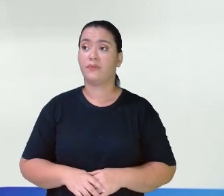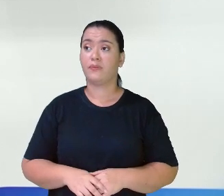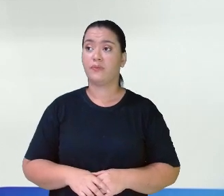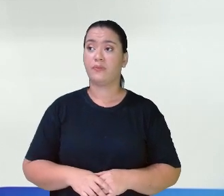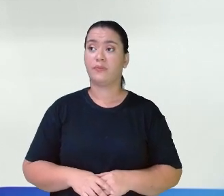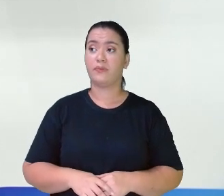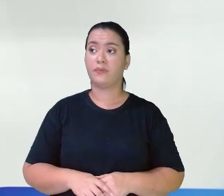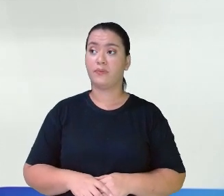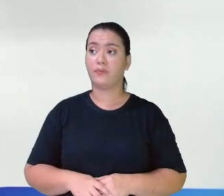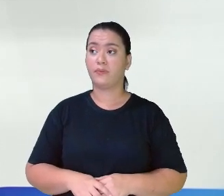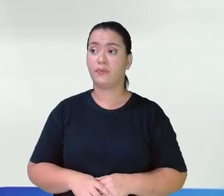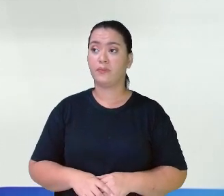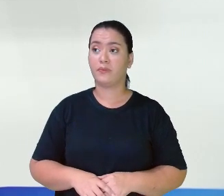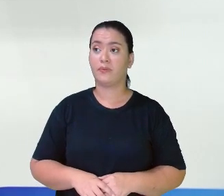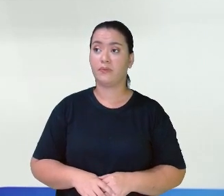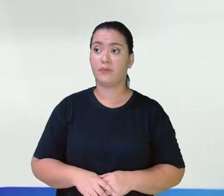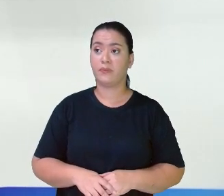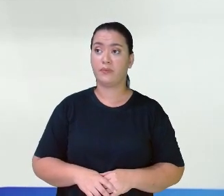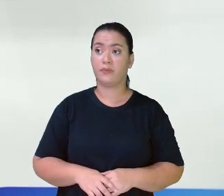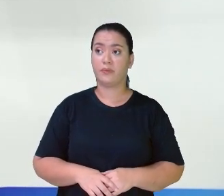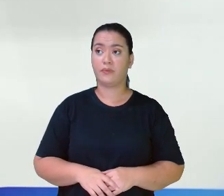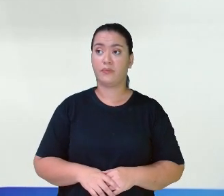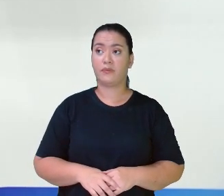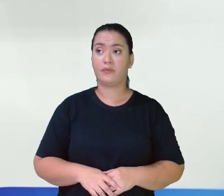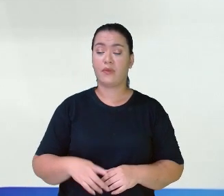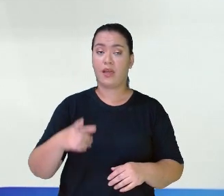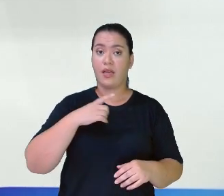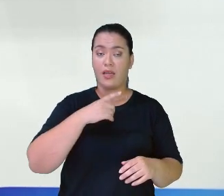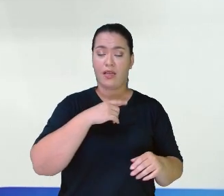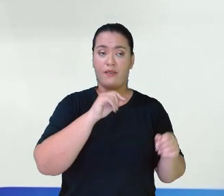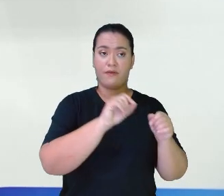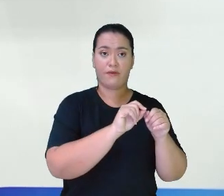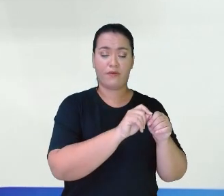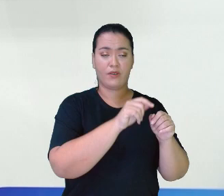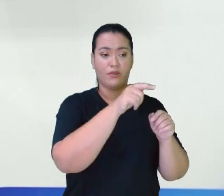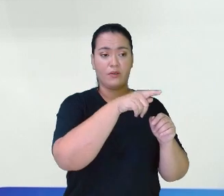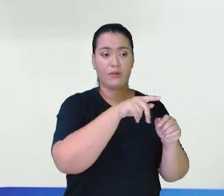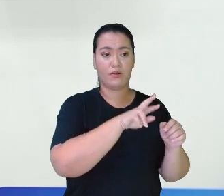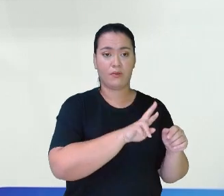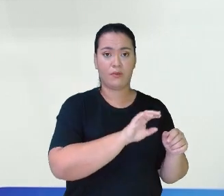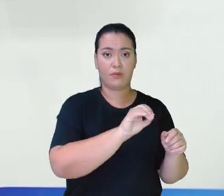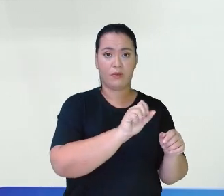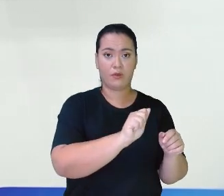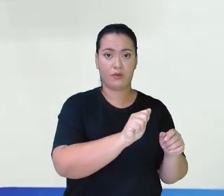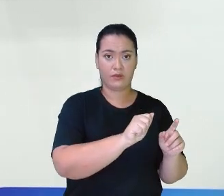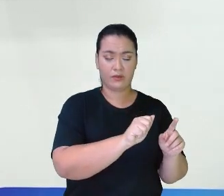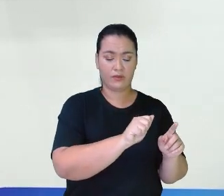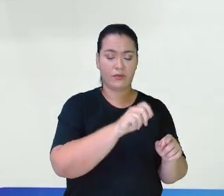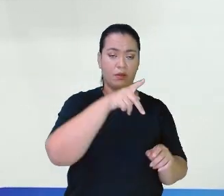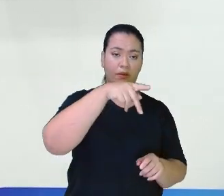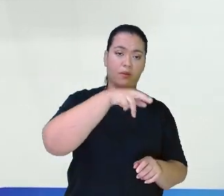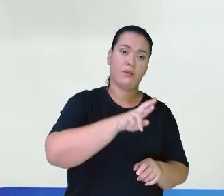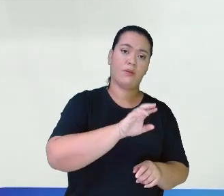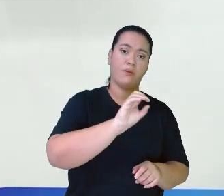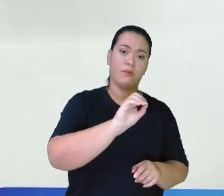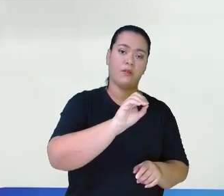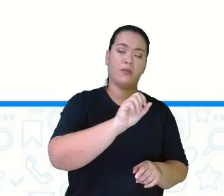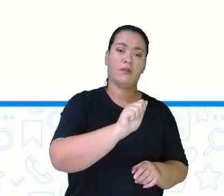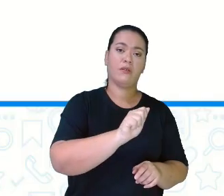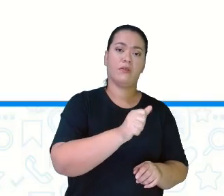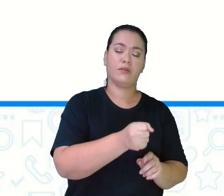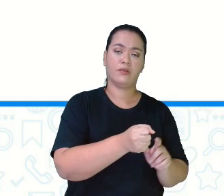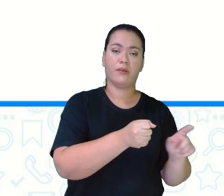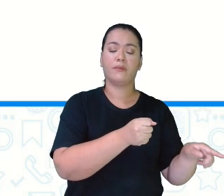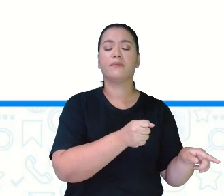aqui em prosa, parágrafos, é um texto corrido, não é? Num belo dia